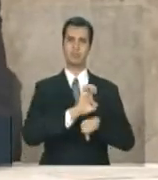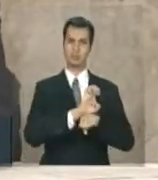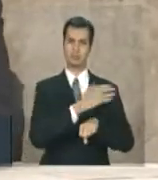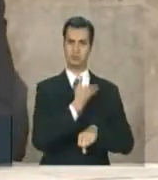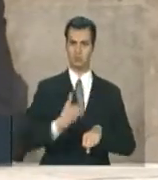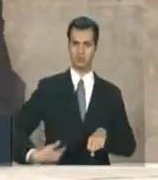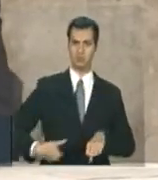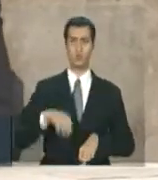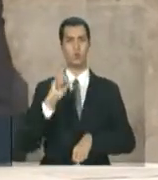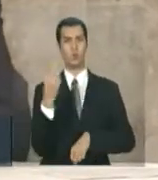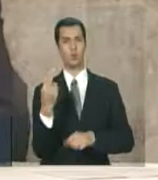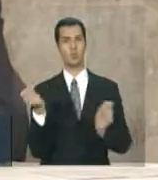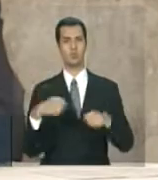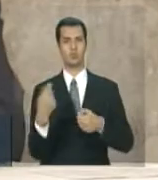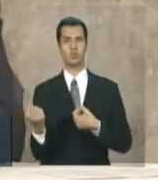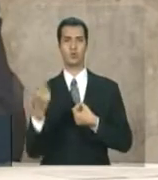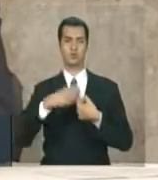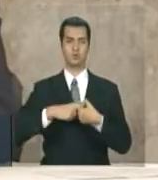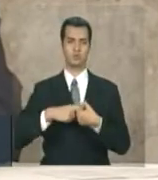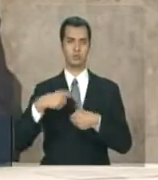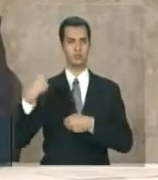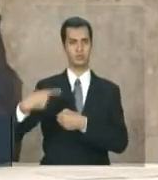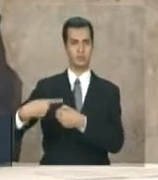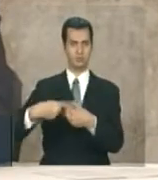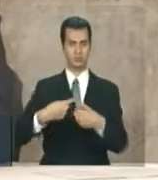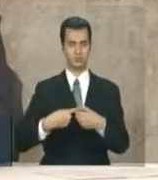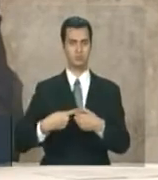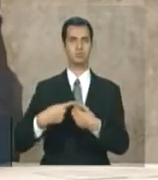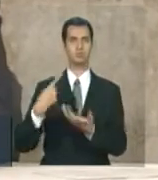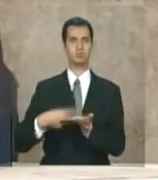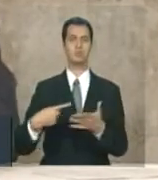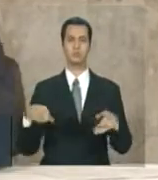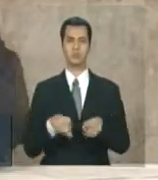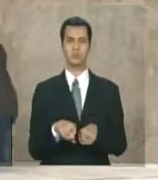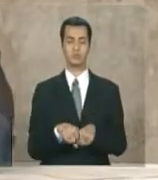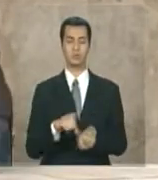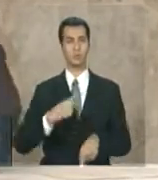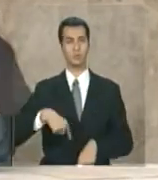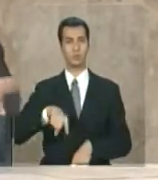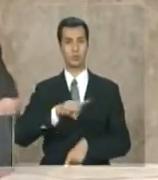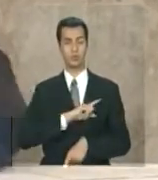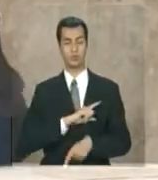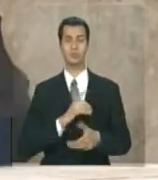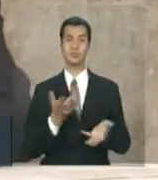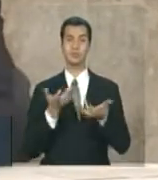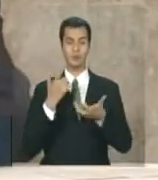município. A gente está buscando a alternativa que faça